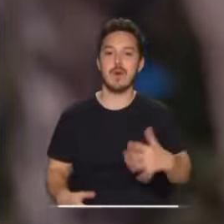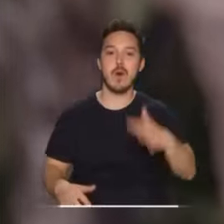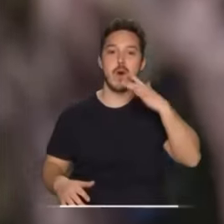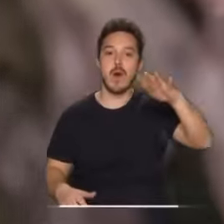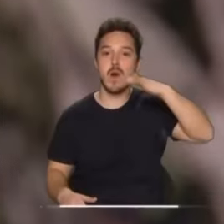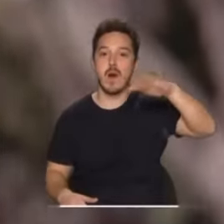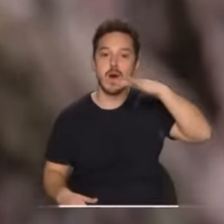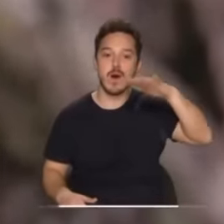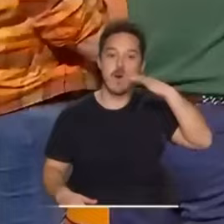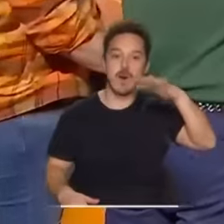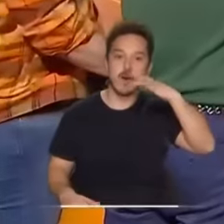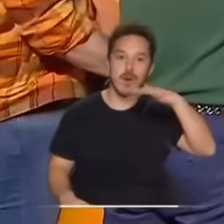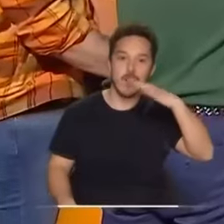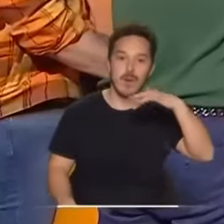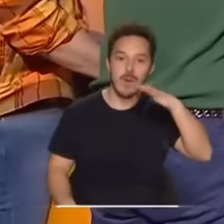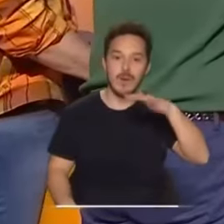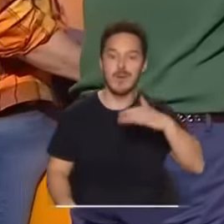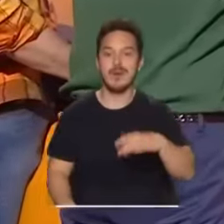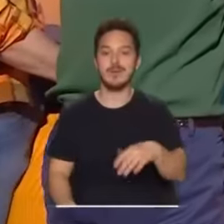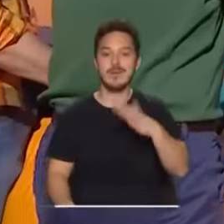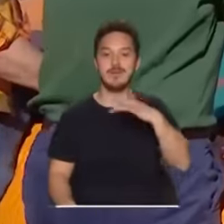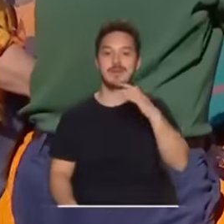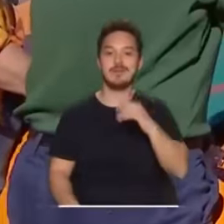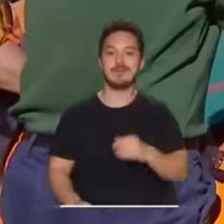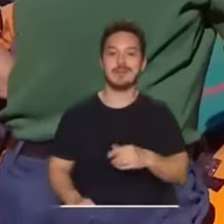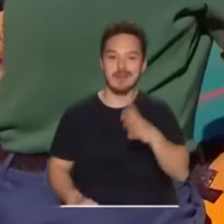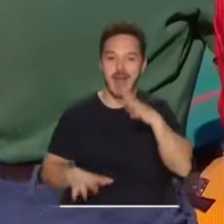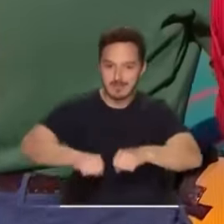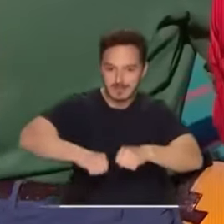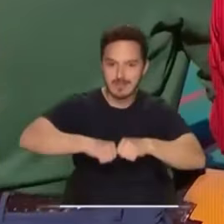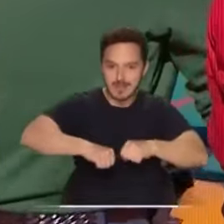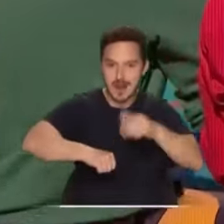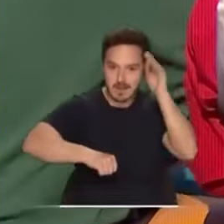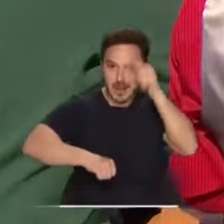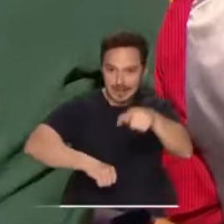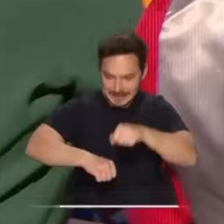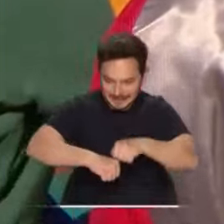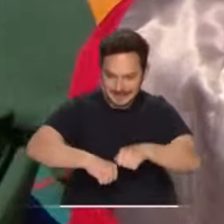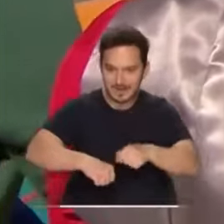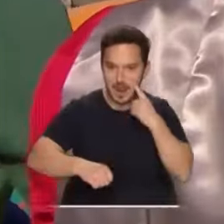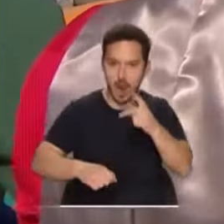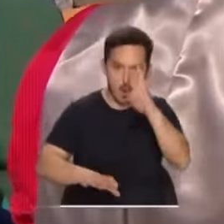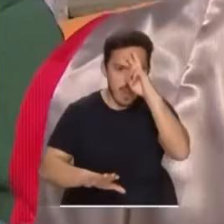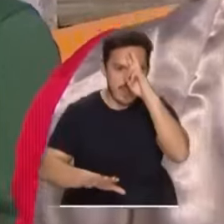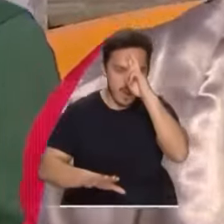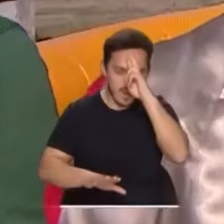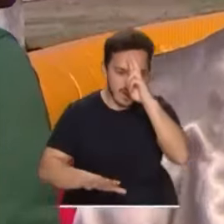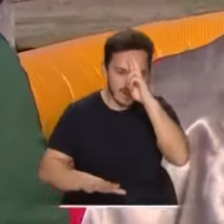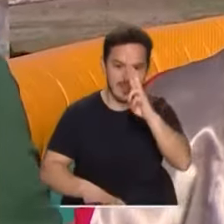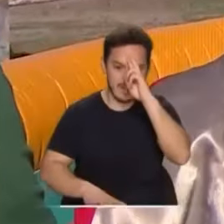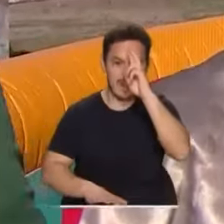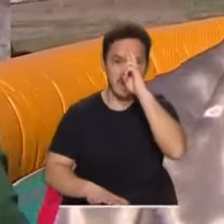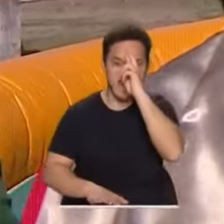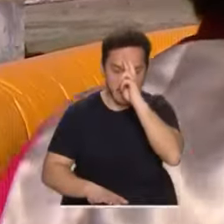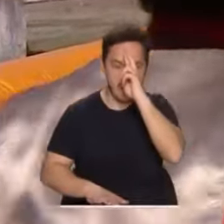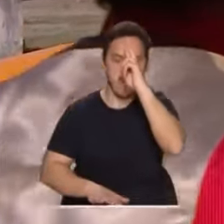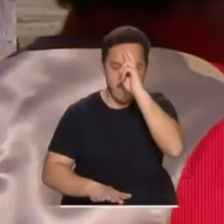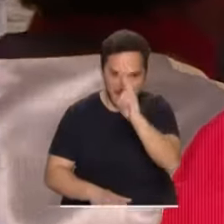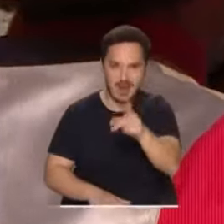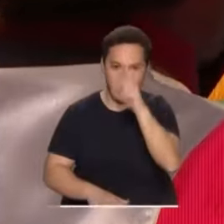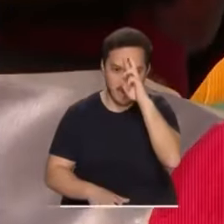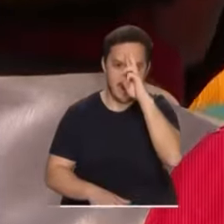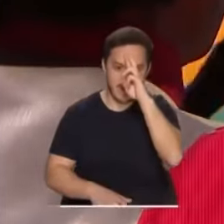aa a agarra a bicha agarra a bich a que aguenta aguenta aguenta